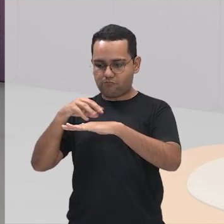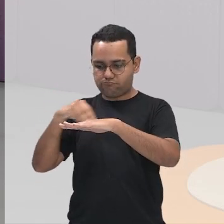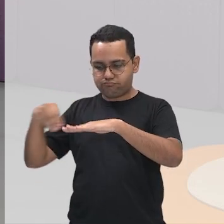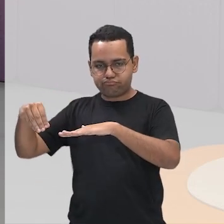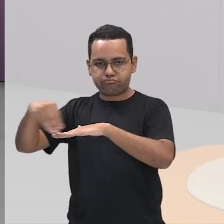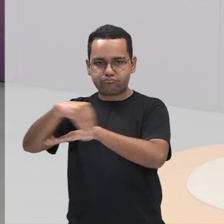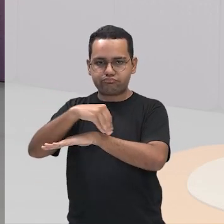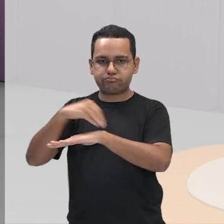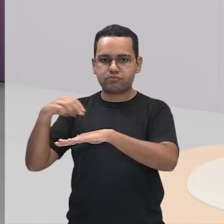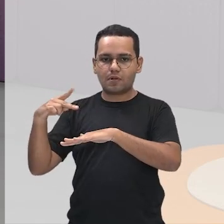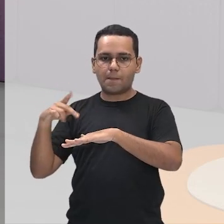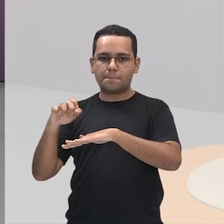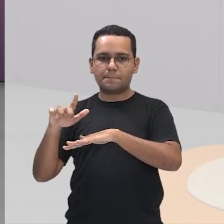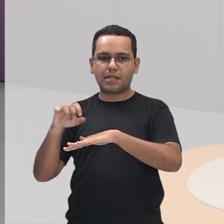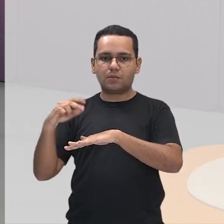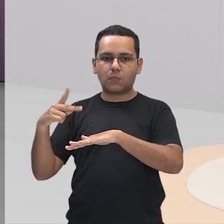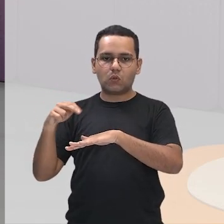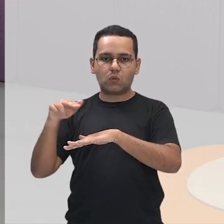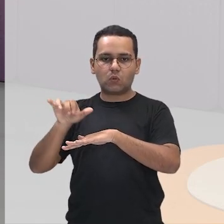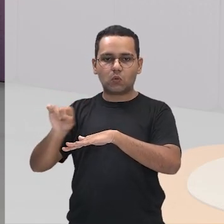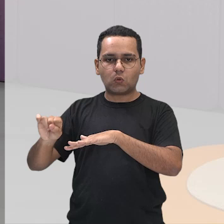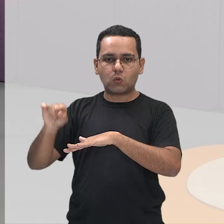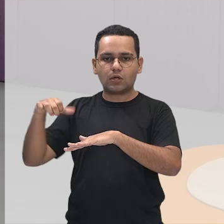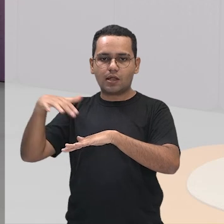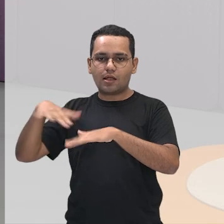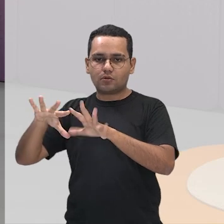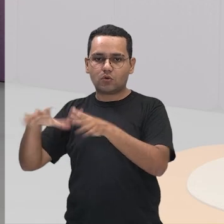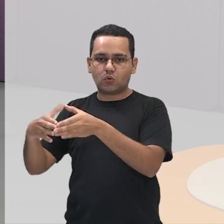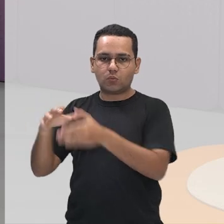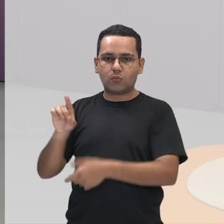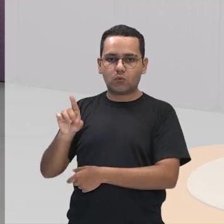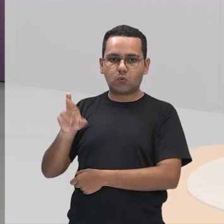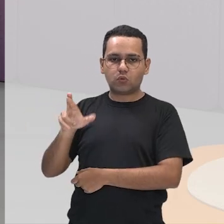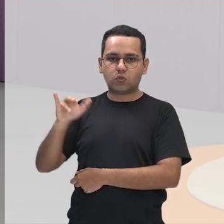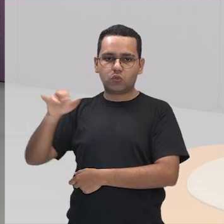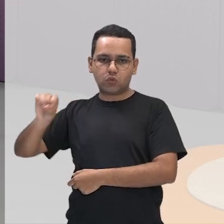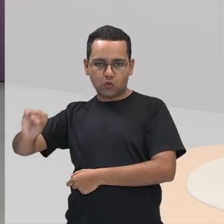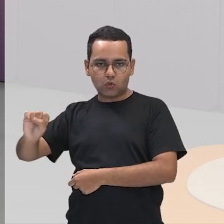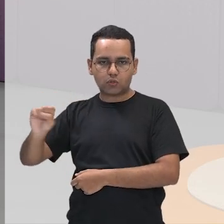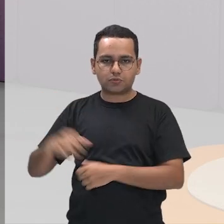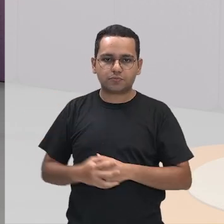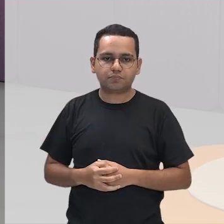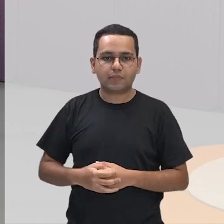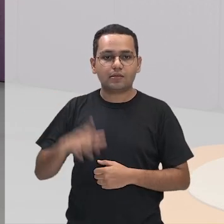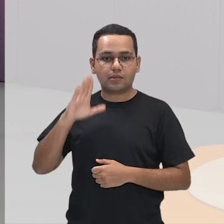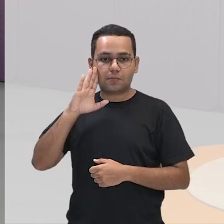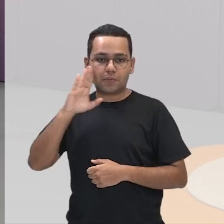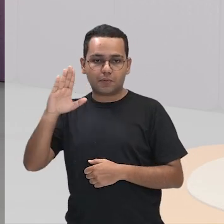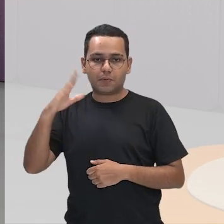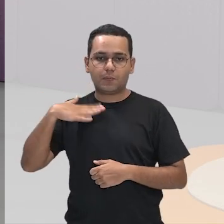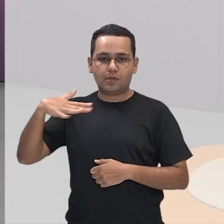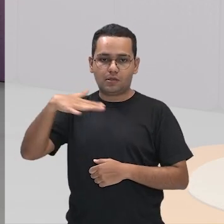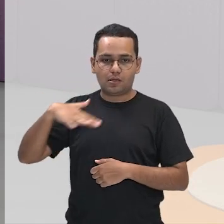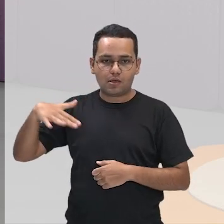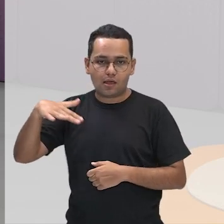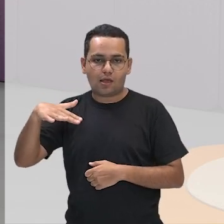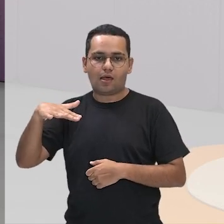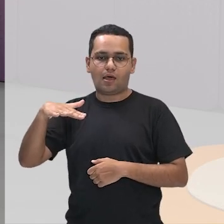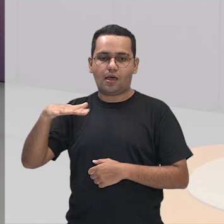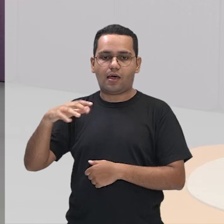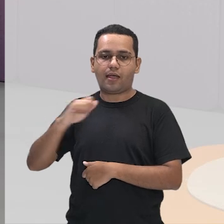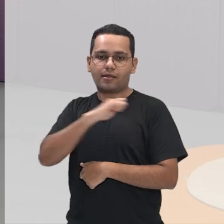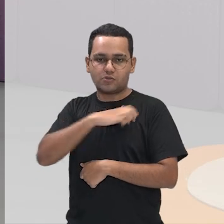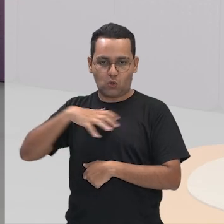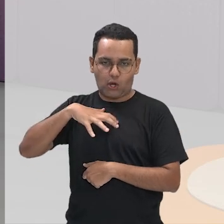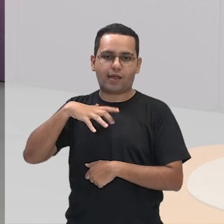por grupos dórios, para manter sua hegemonia na região, os integrantes da aristocracia de origem dória